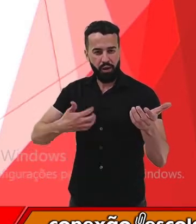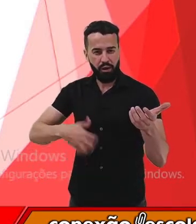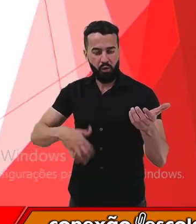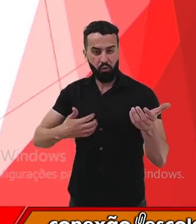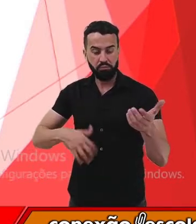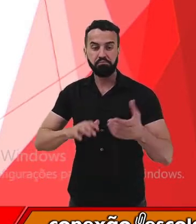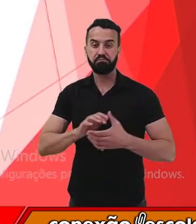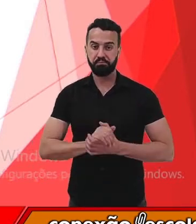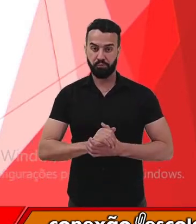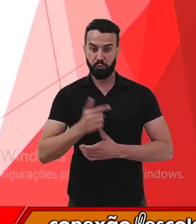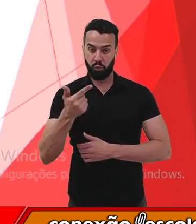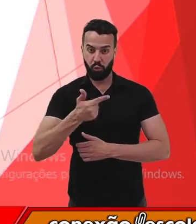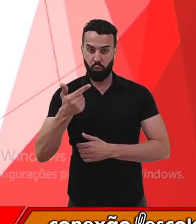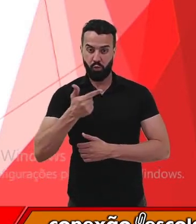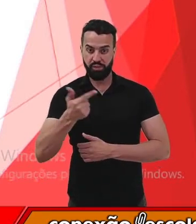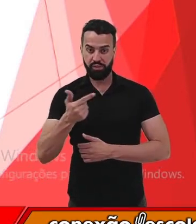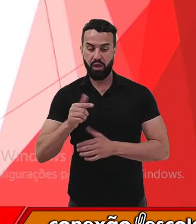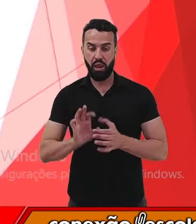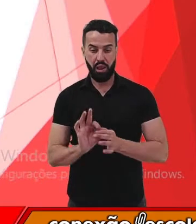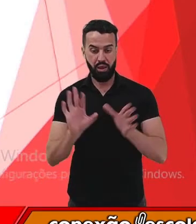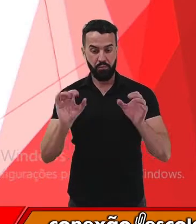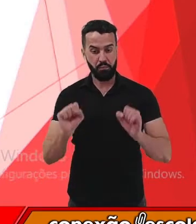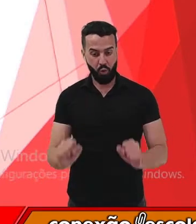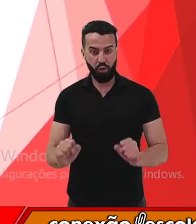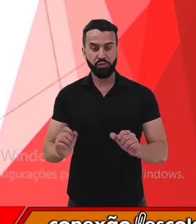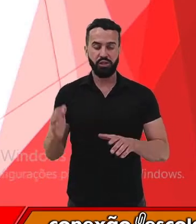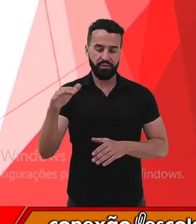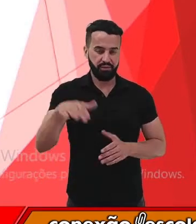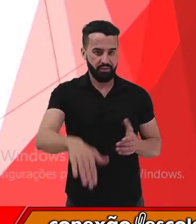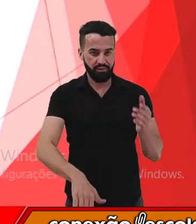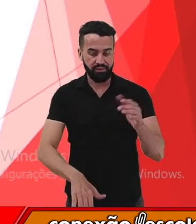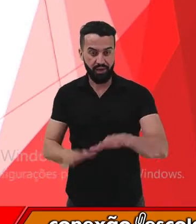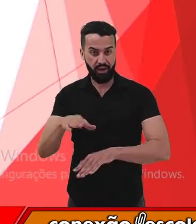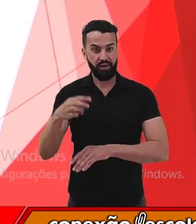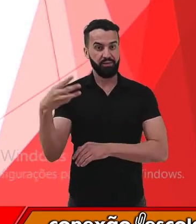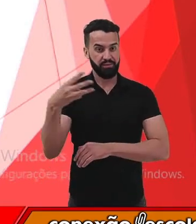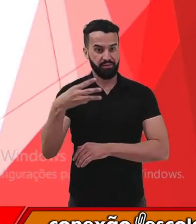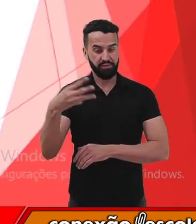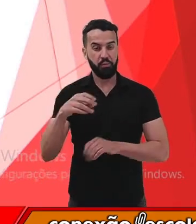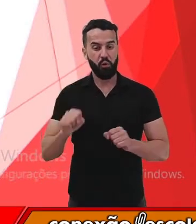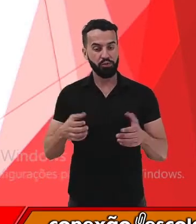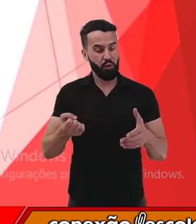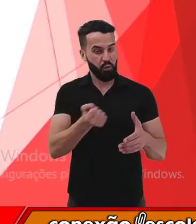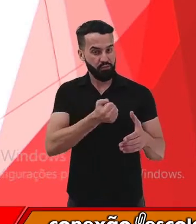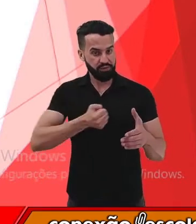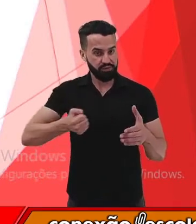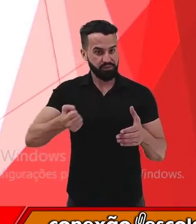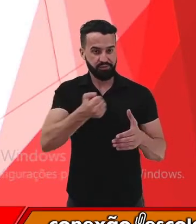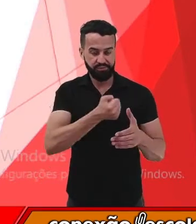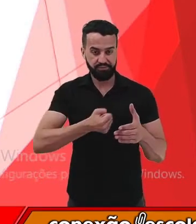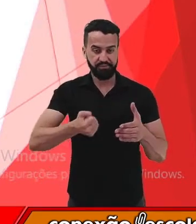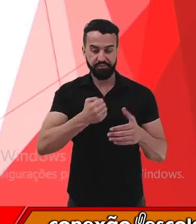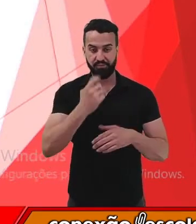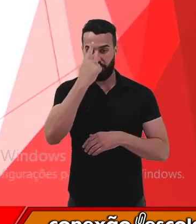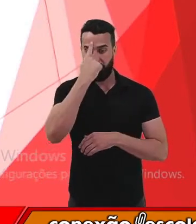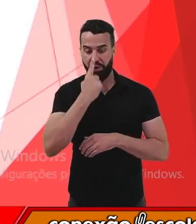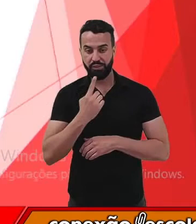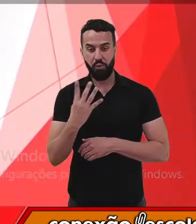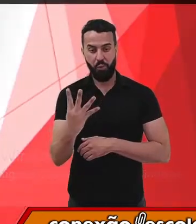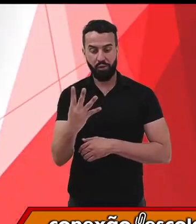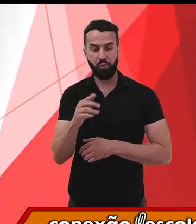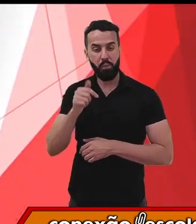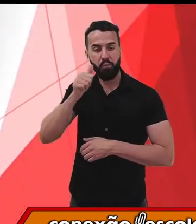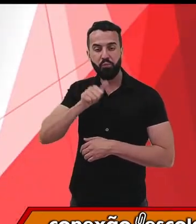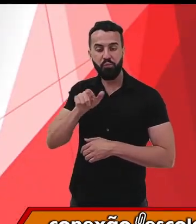ela pode nadar. Na imagem 3, ele pode cozinhar. Na imagem 4, ela pode pintar. E